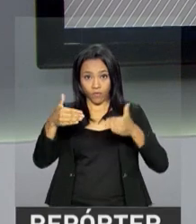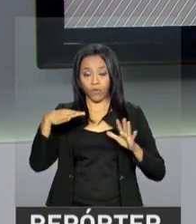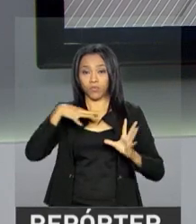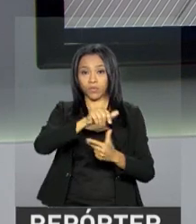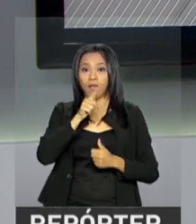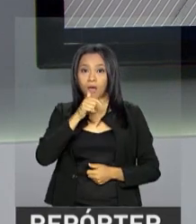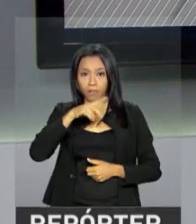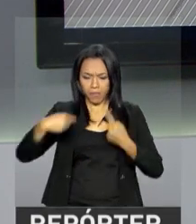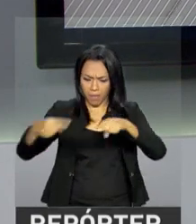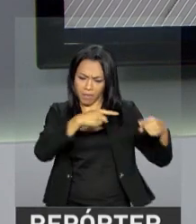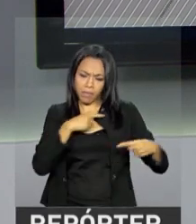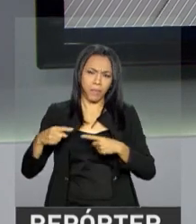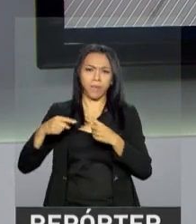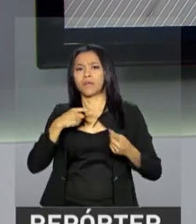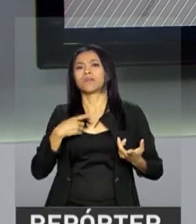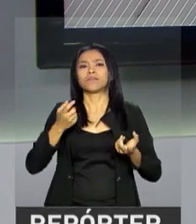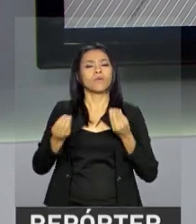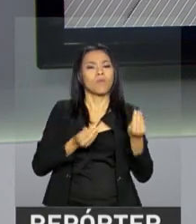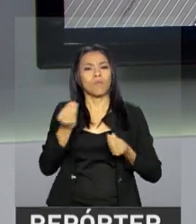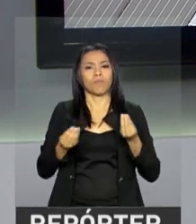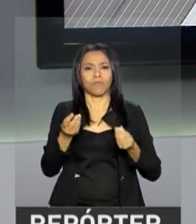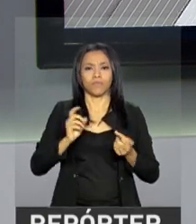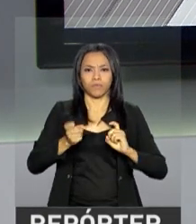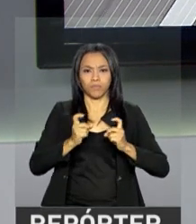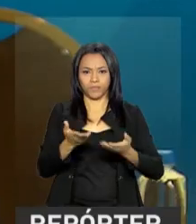e oportunidades na gestão dos recursos hídricos.